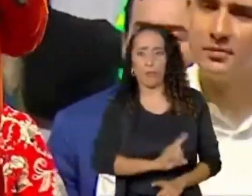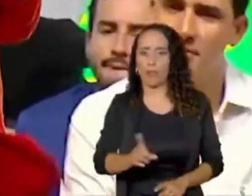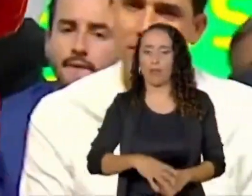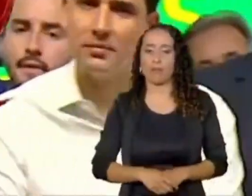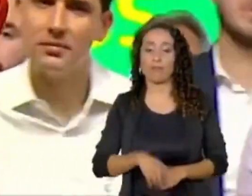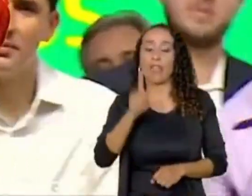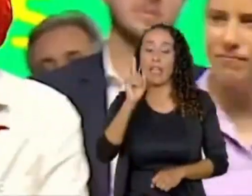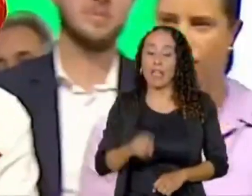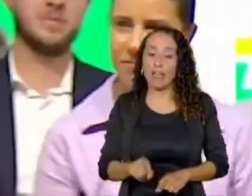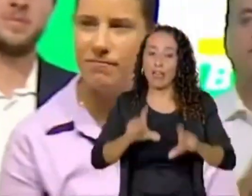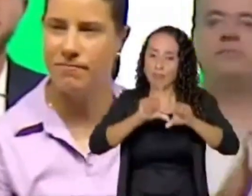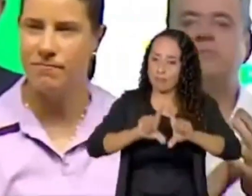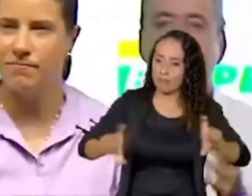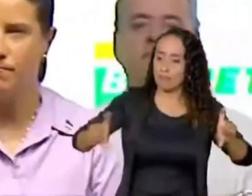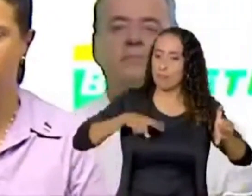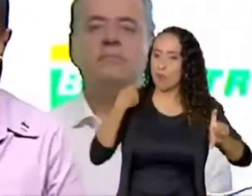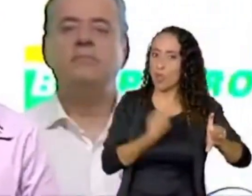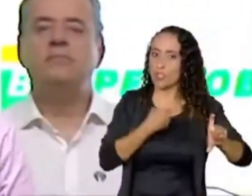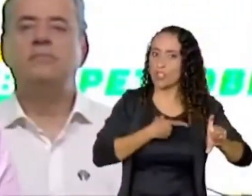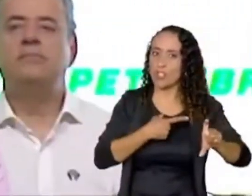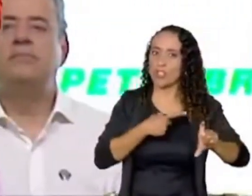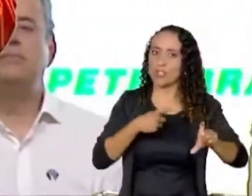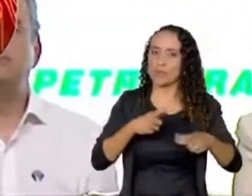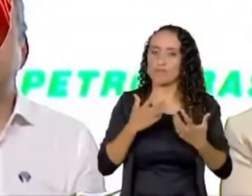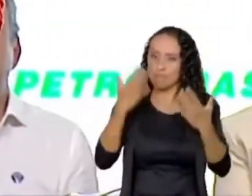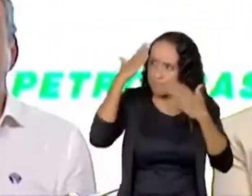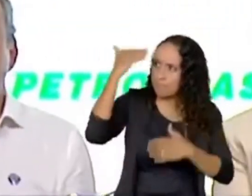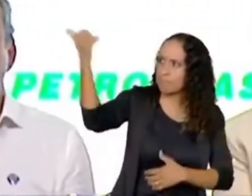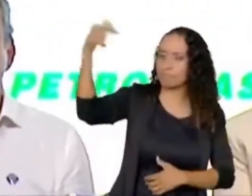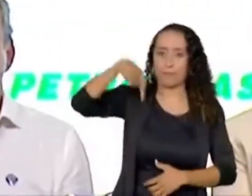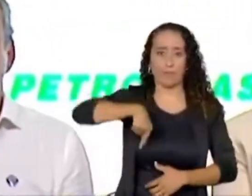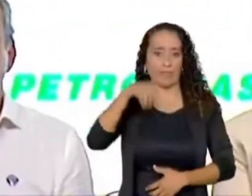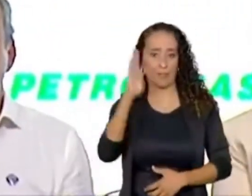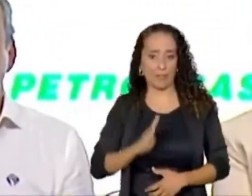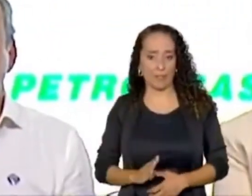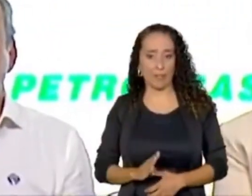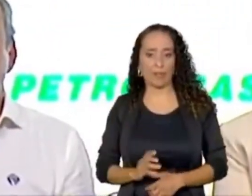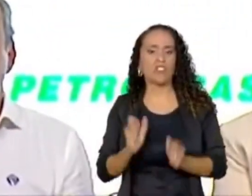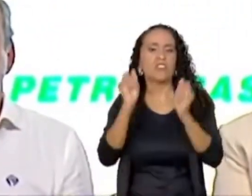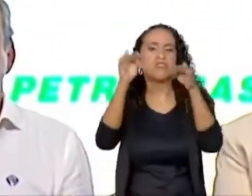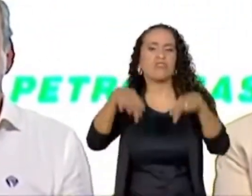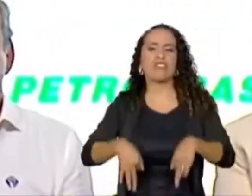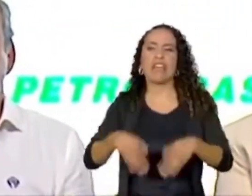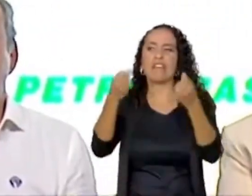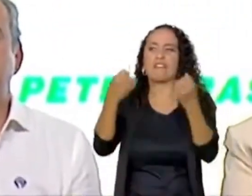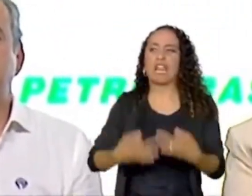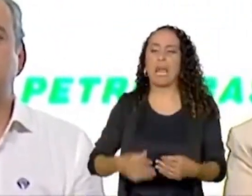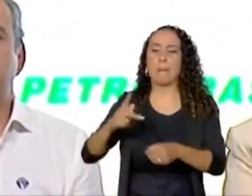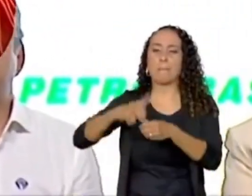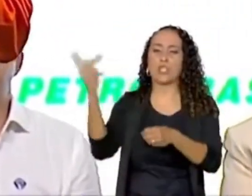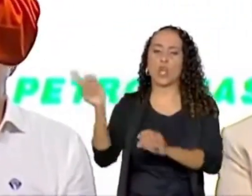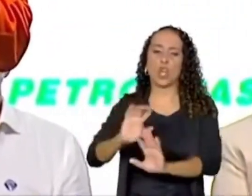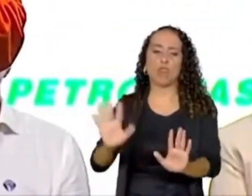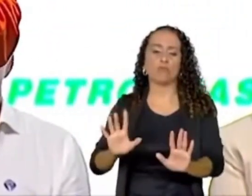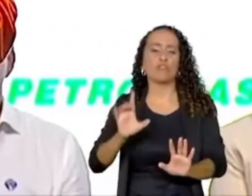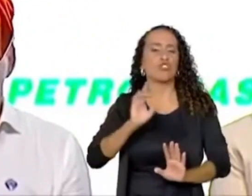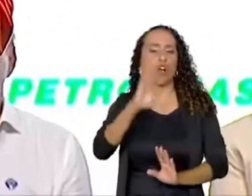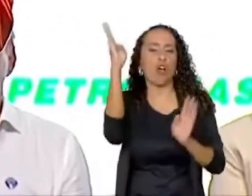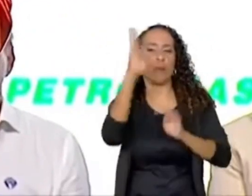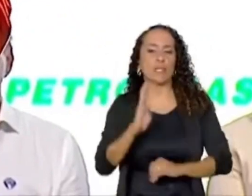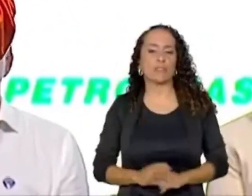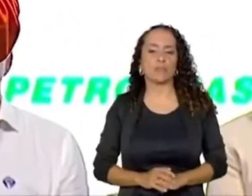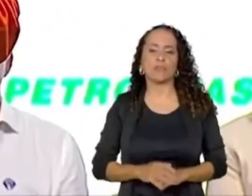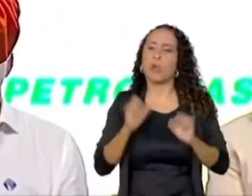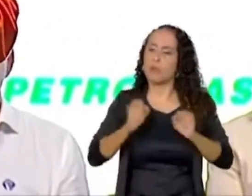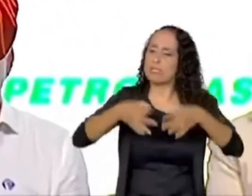para a gente poder ter sucesso nesse país. Eu quero terminar não falando de petróleo, eu quero terminar dentro do Brasil. Pode